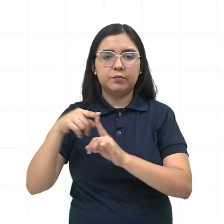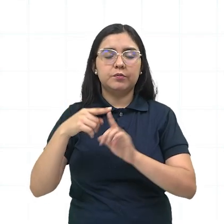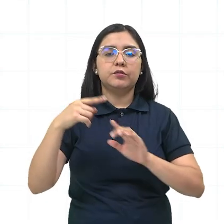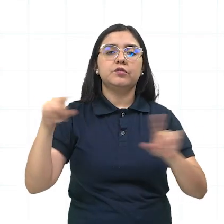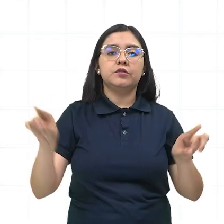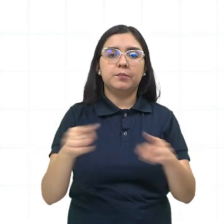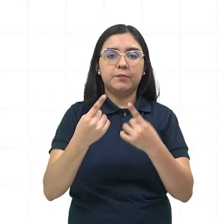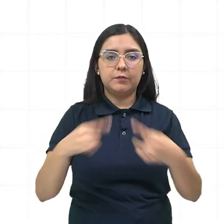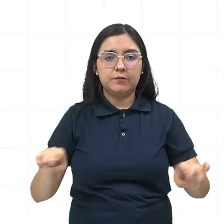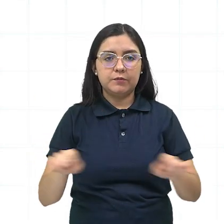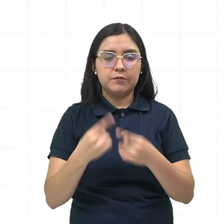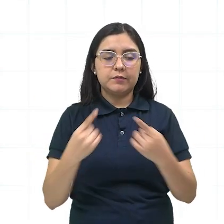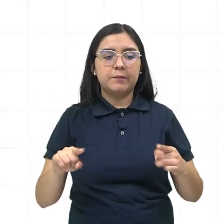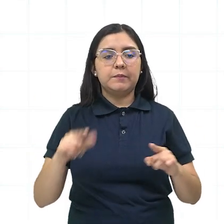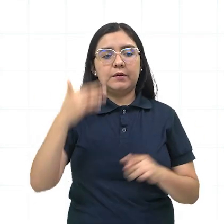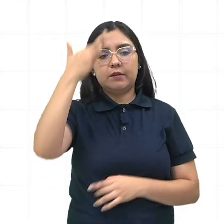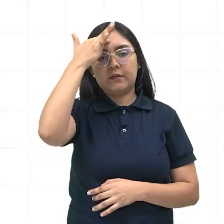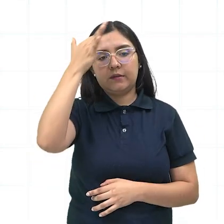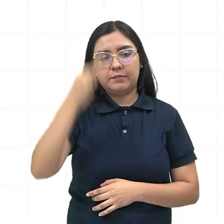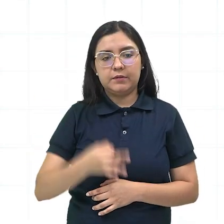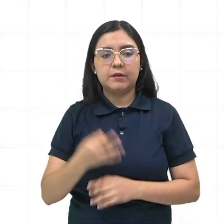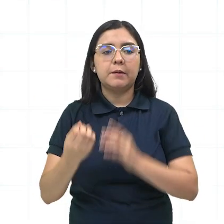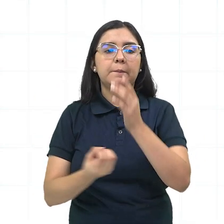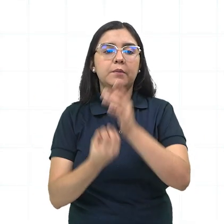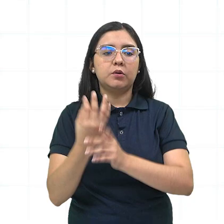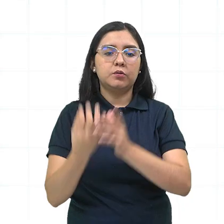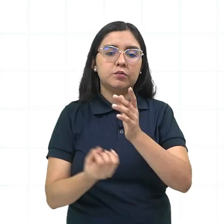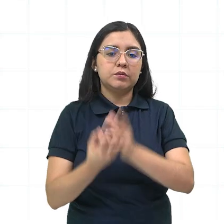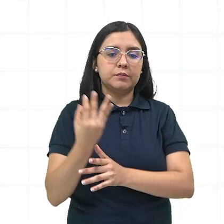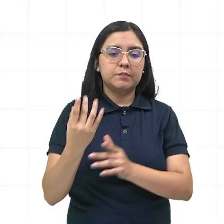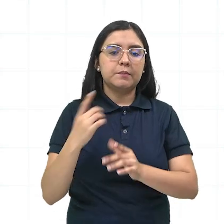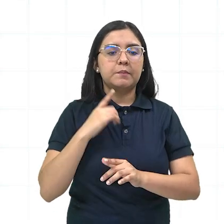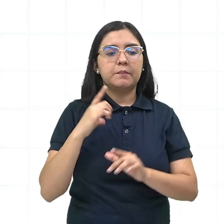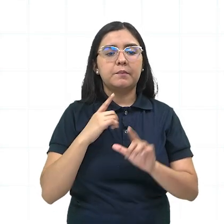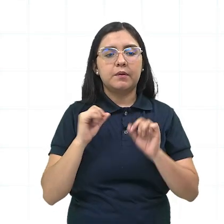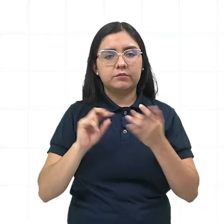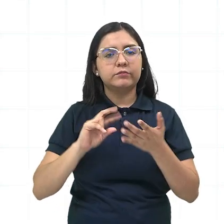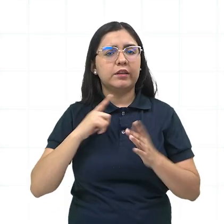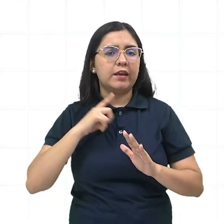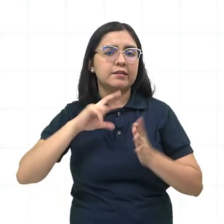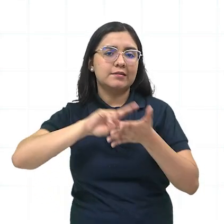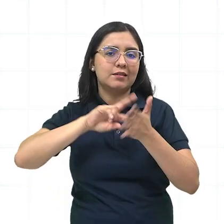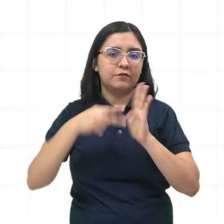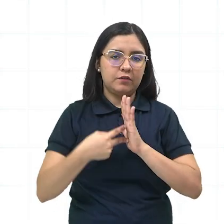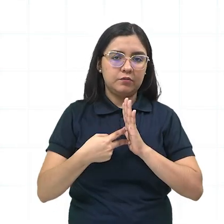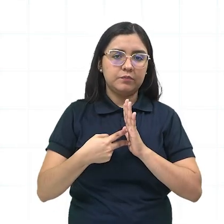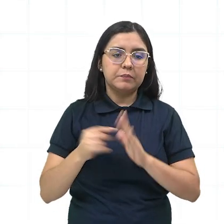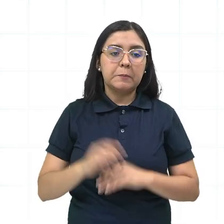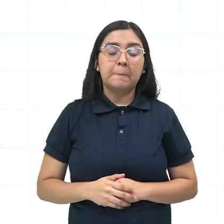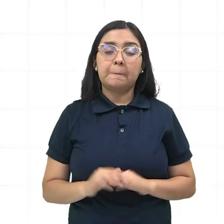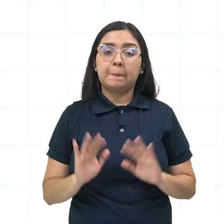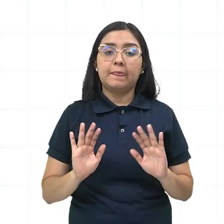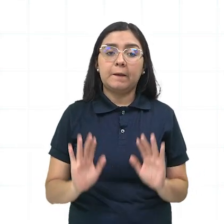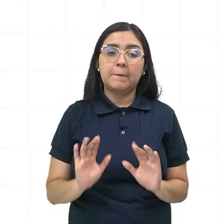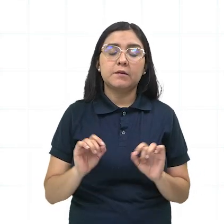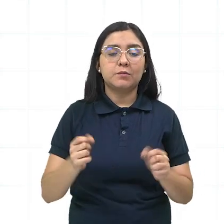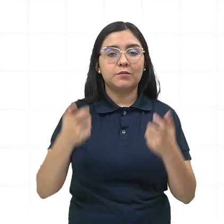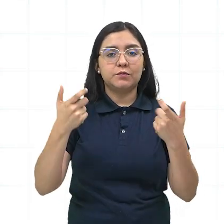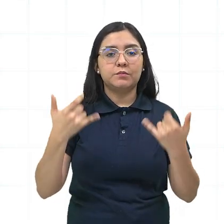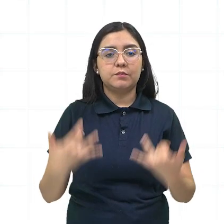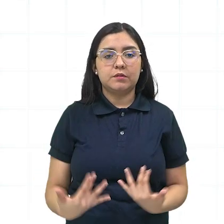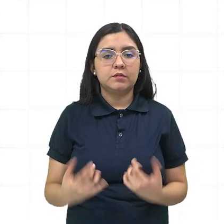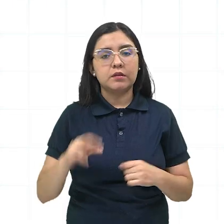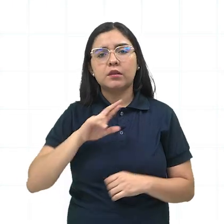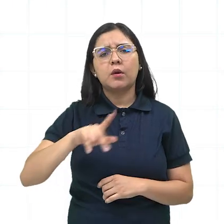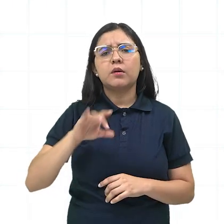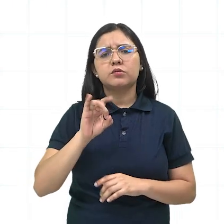musicais para interpretar e executar as obras de forma mais significativa. Mas, como eu falei, isso não